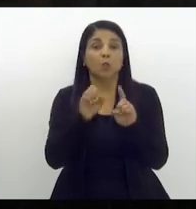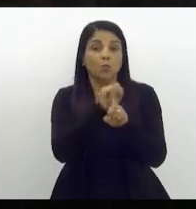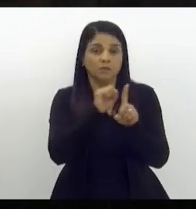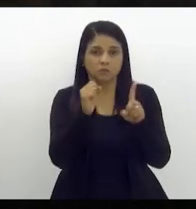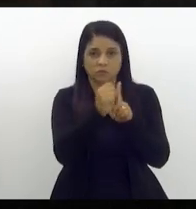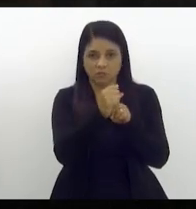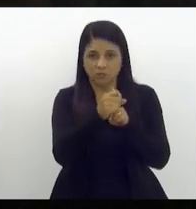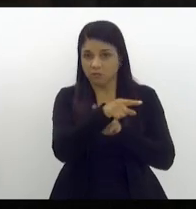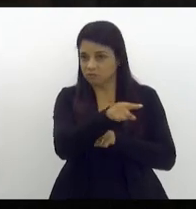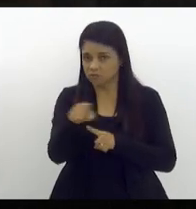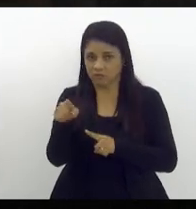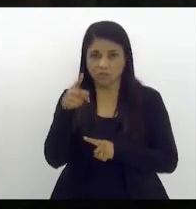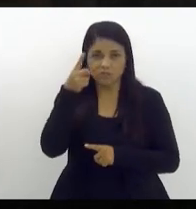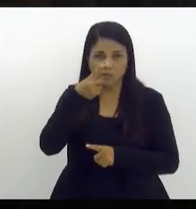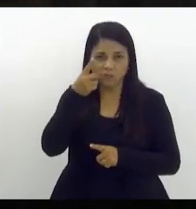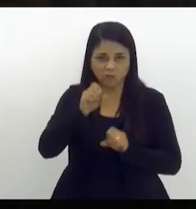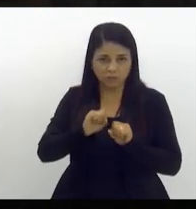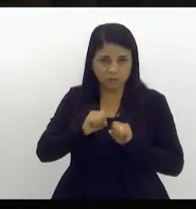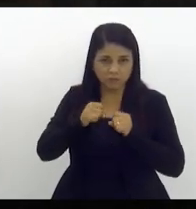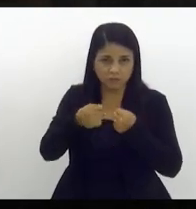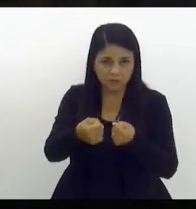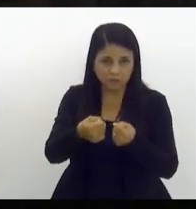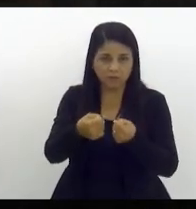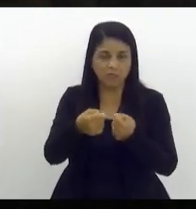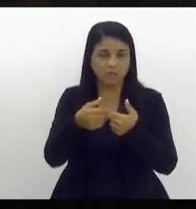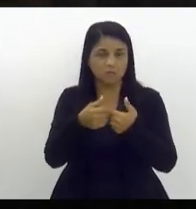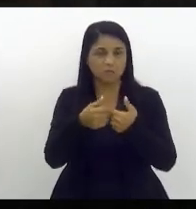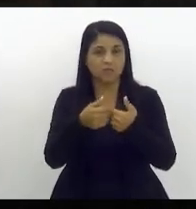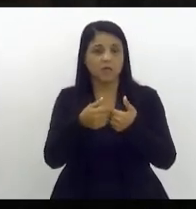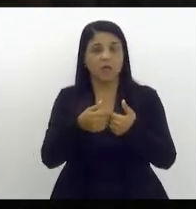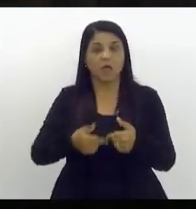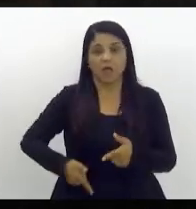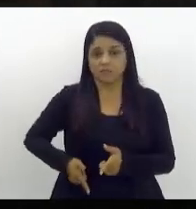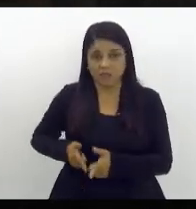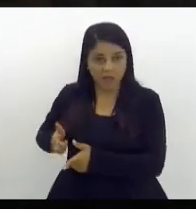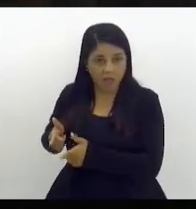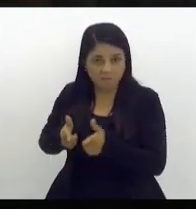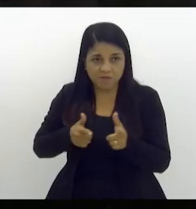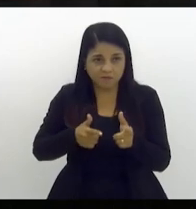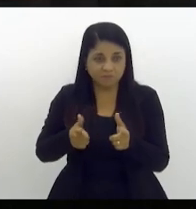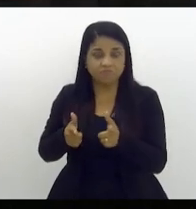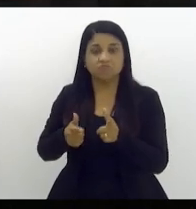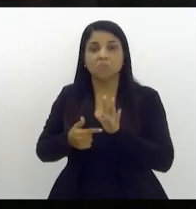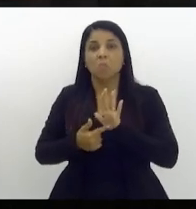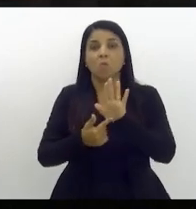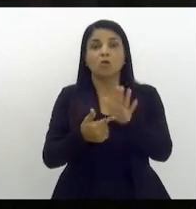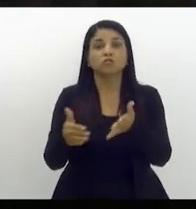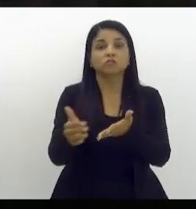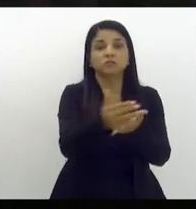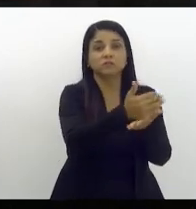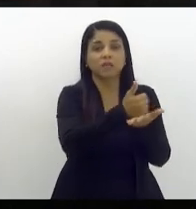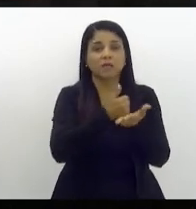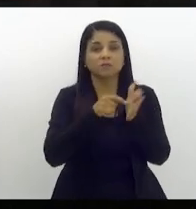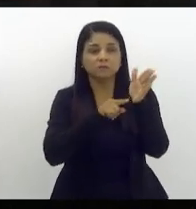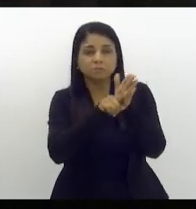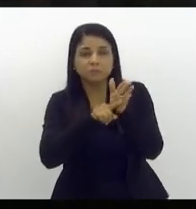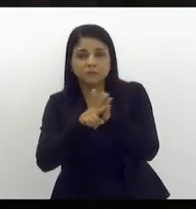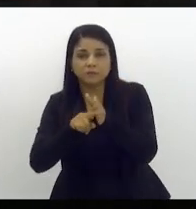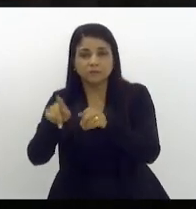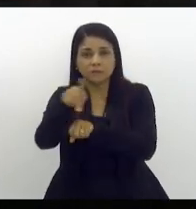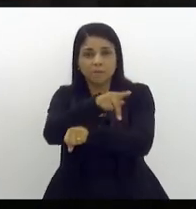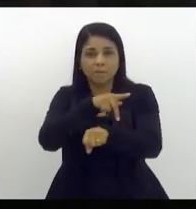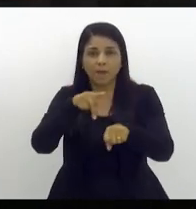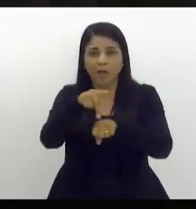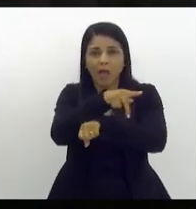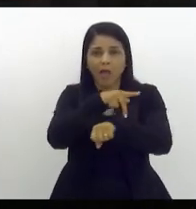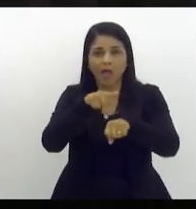os deputados que defenderam aqui e defendem abertamente as armas, nos apresentem dados, pesquisas de países